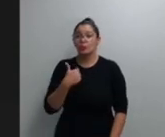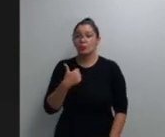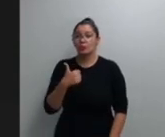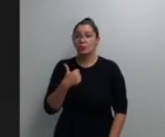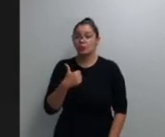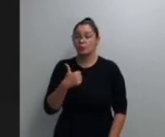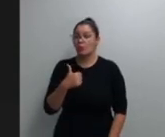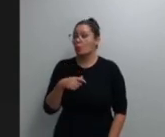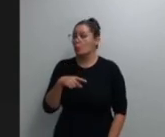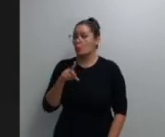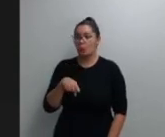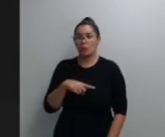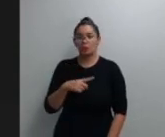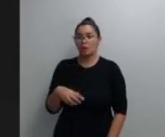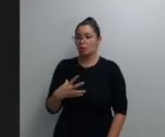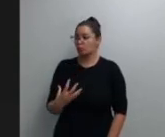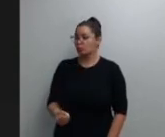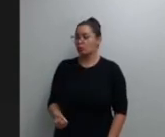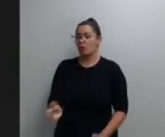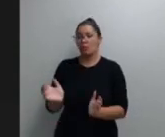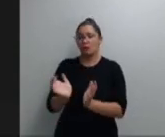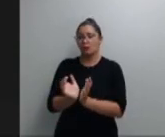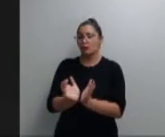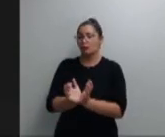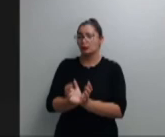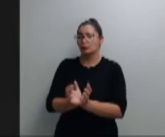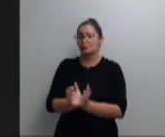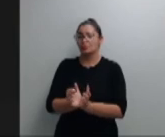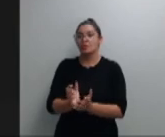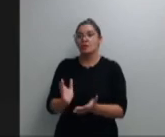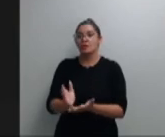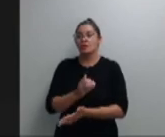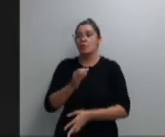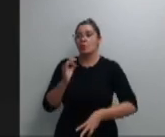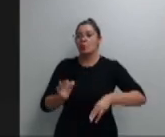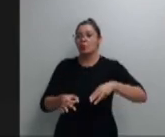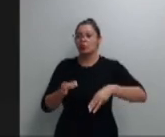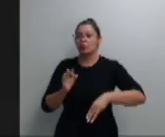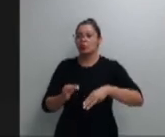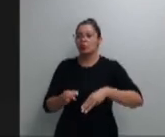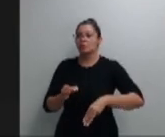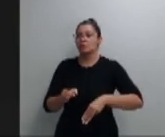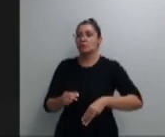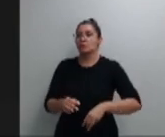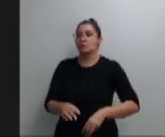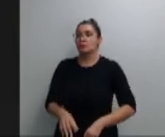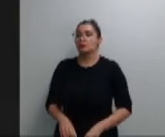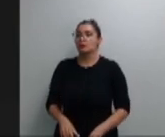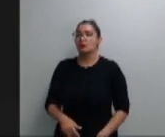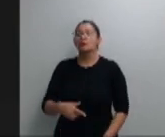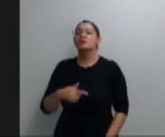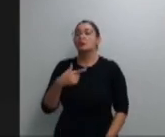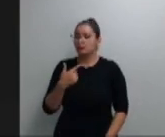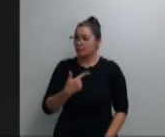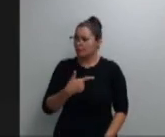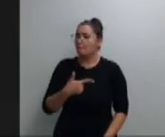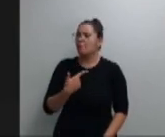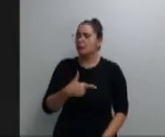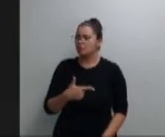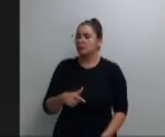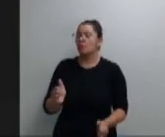provido por maioria vencido o ministro Gugel e no segundo segundo também ah também agravo interno porque ambos na verdade